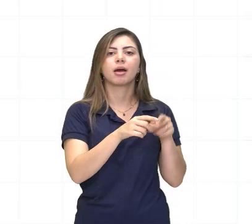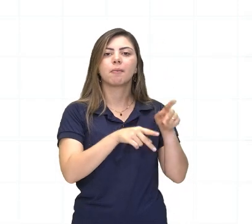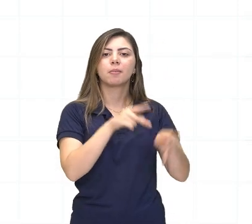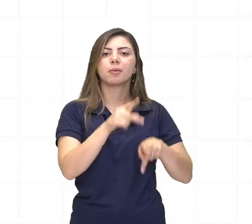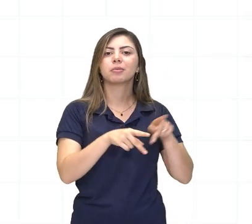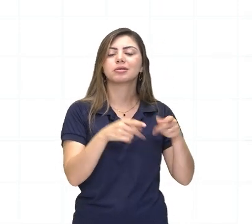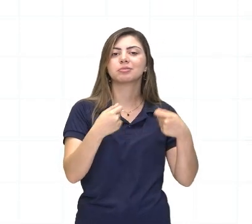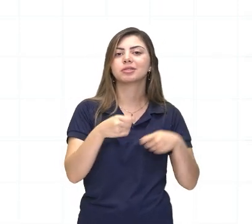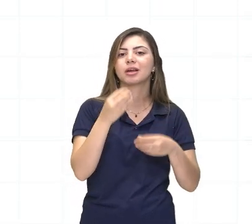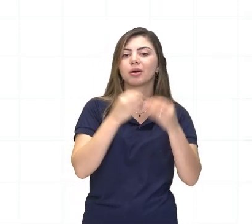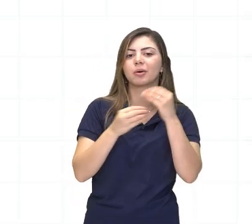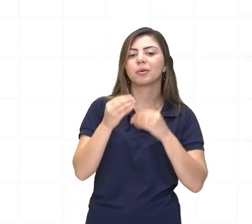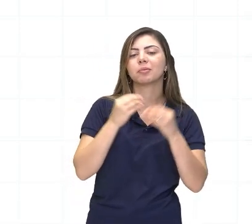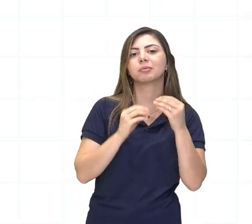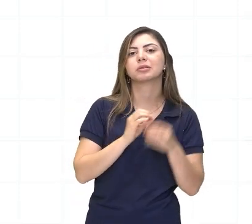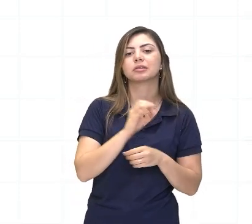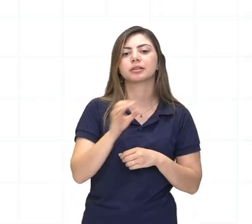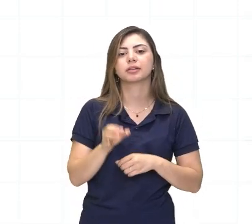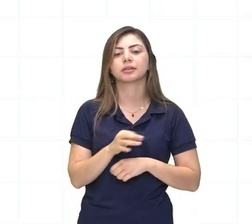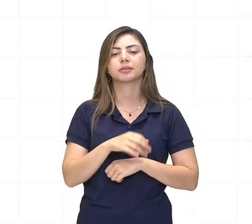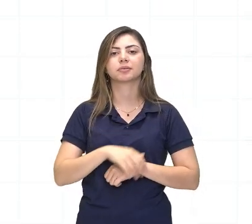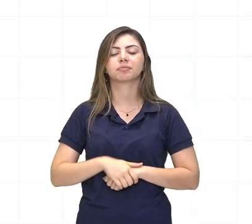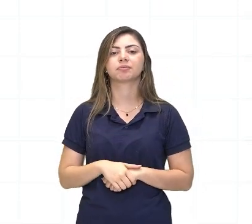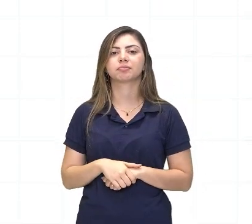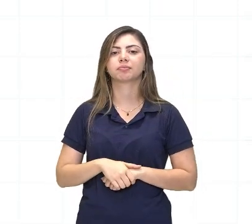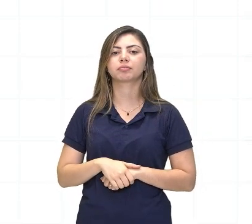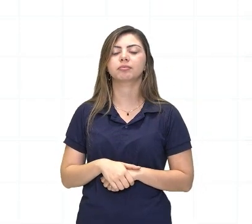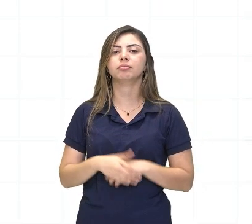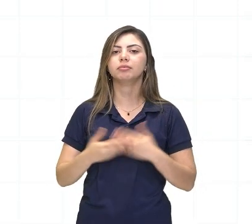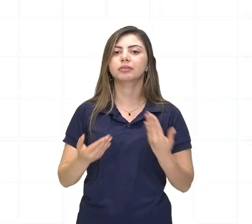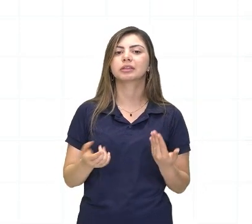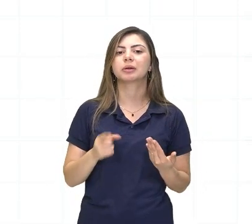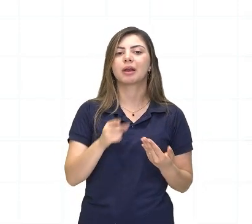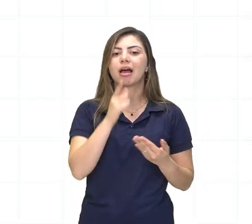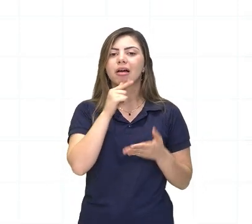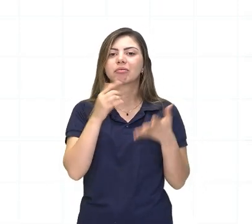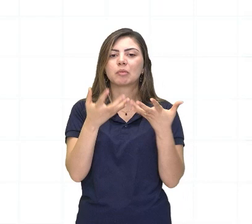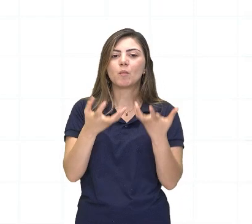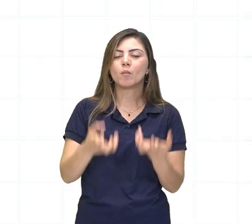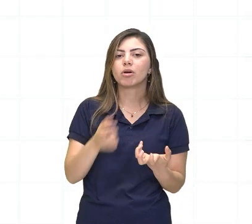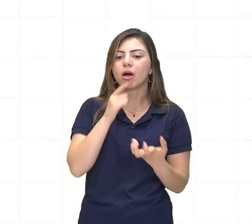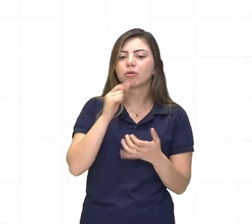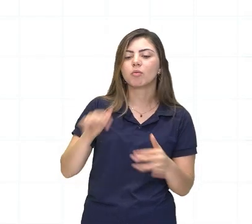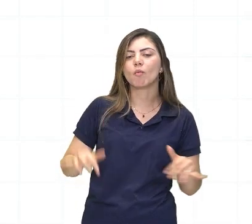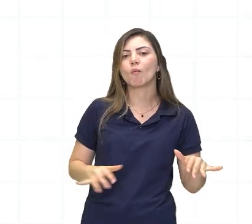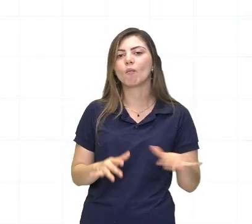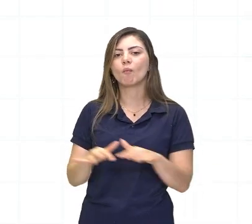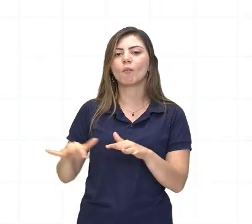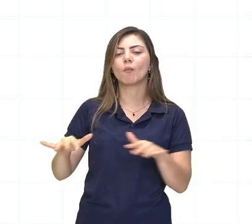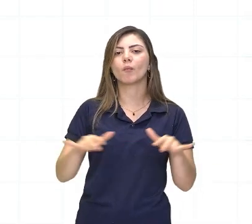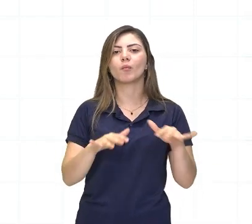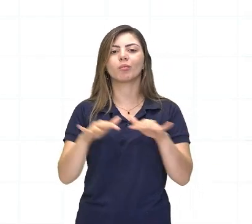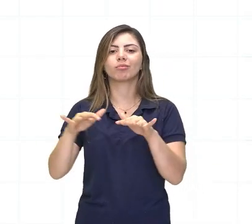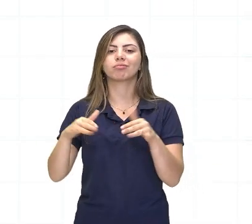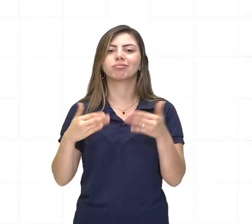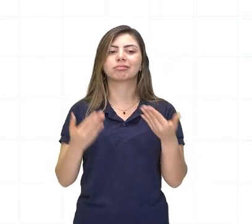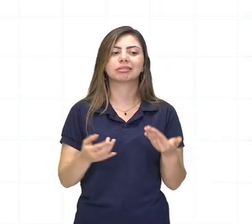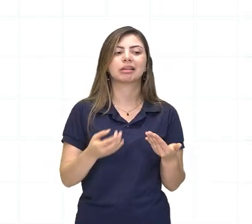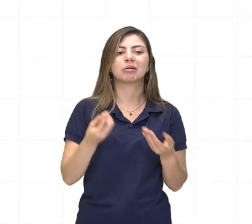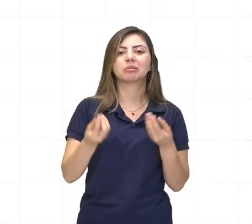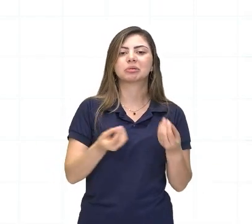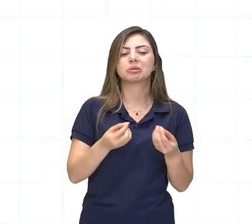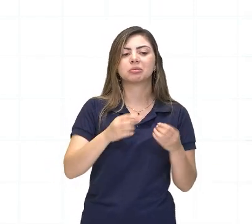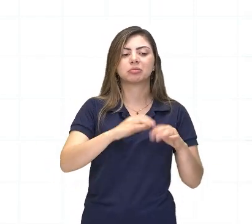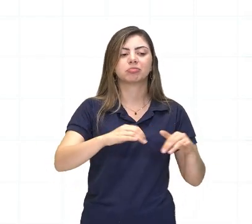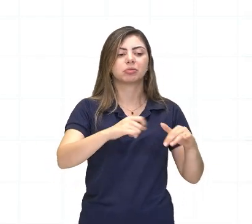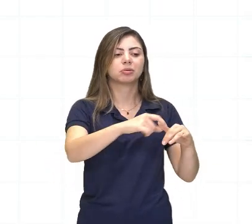Tacaiuará, Craô Canela, entre outras. Seca, alagamento, erosão do solo e assoreamento dos rios Javaé,